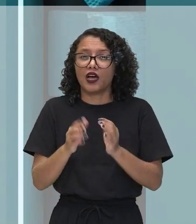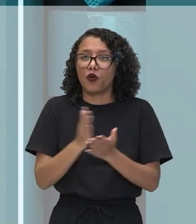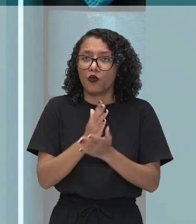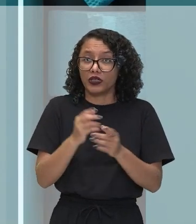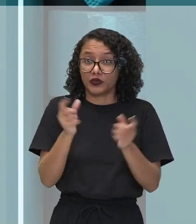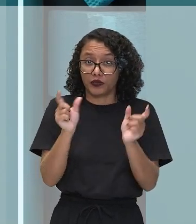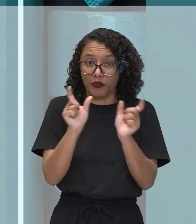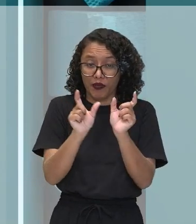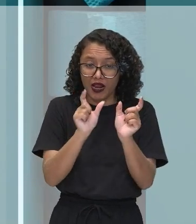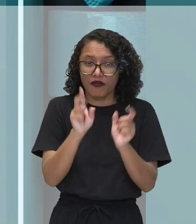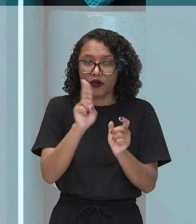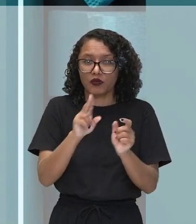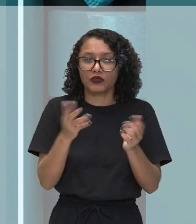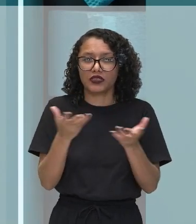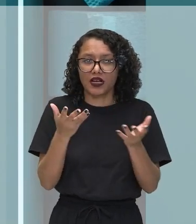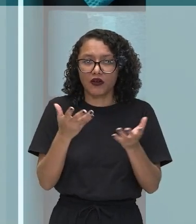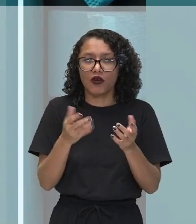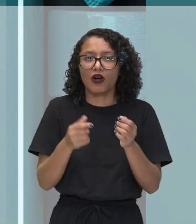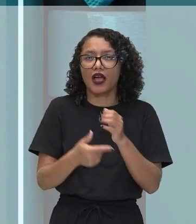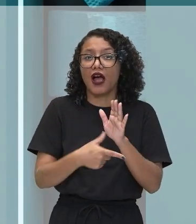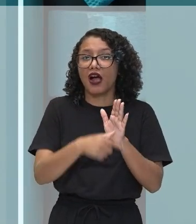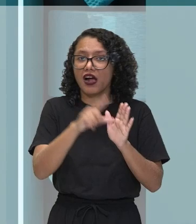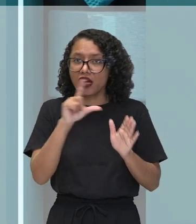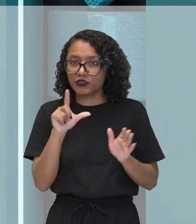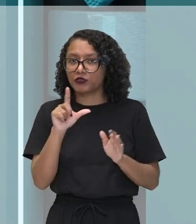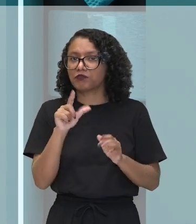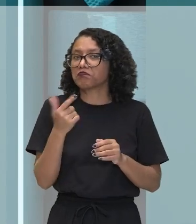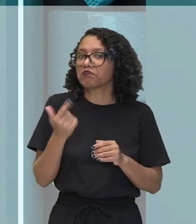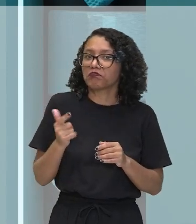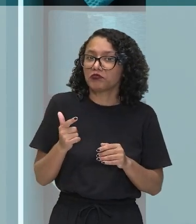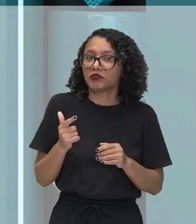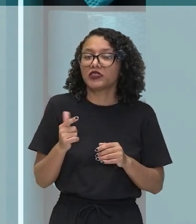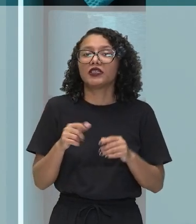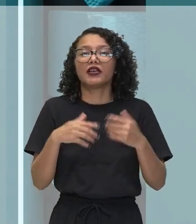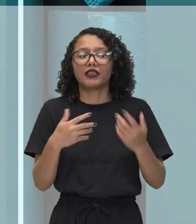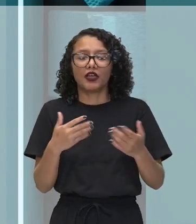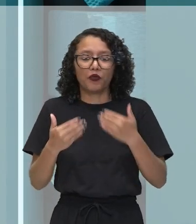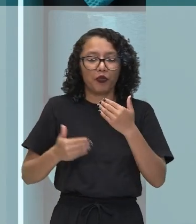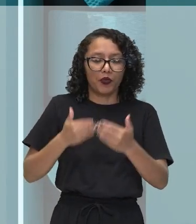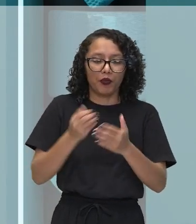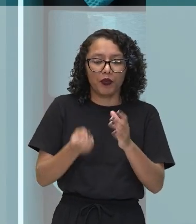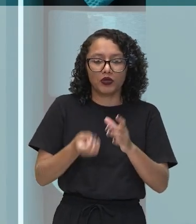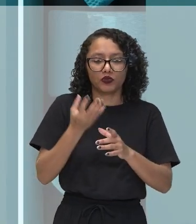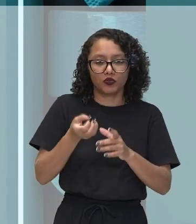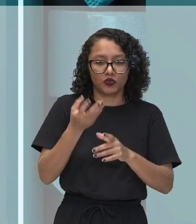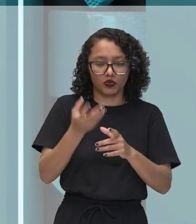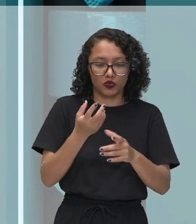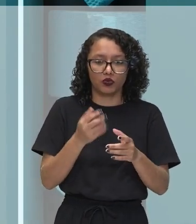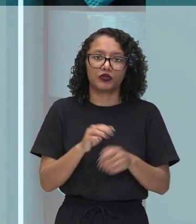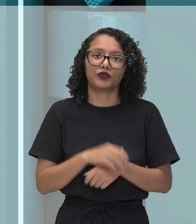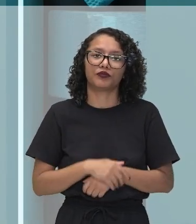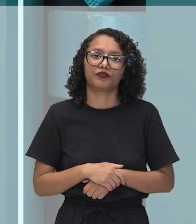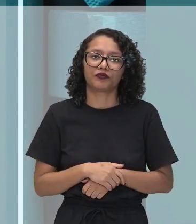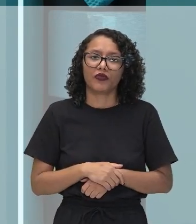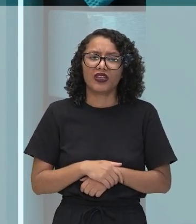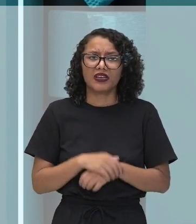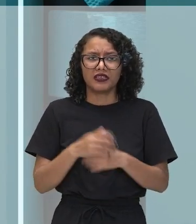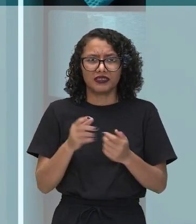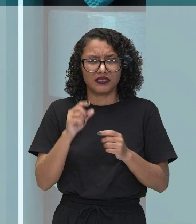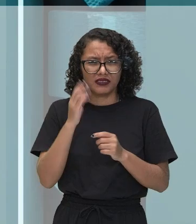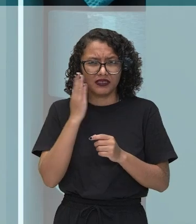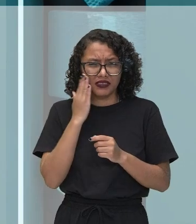anos, outras estão surgindo agora. Então as palavras elas vão surgindo, são neologismos. Você sabe o que é um